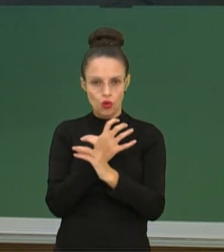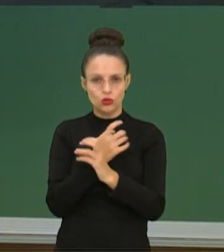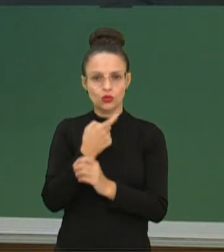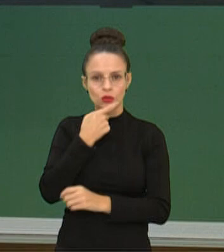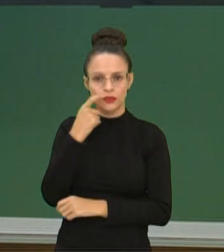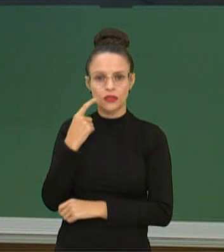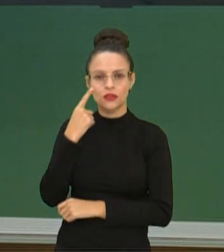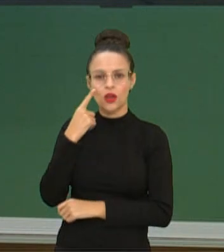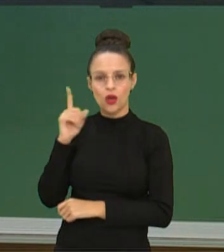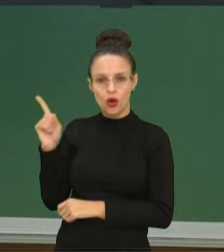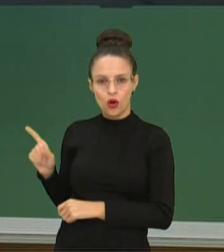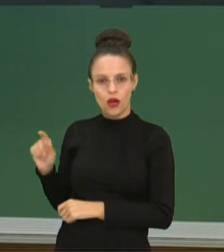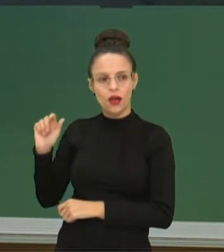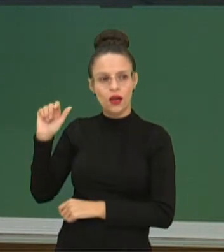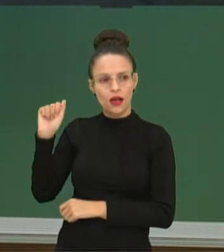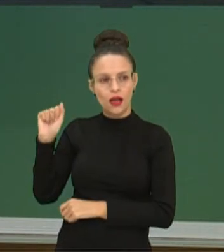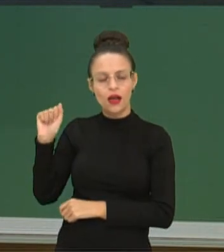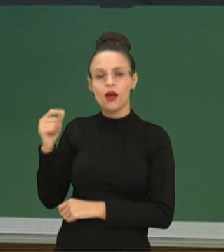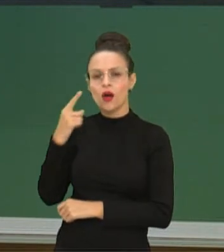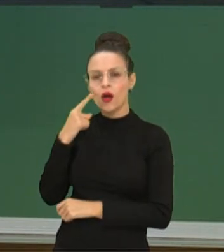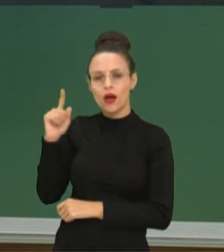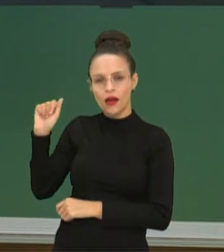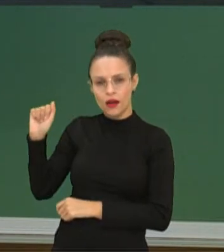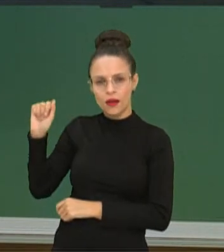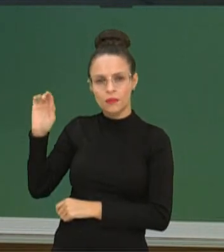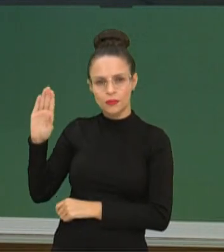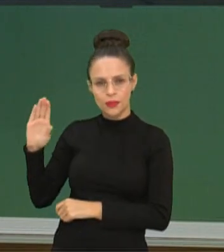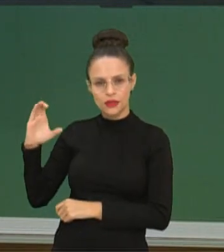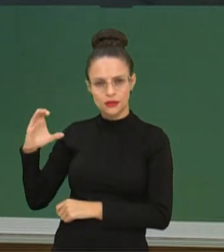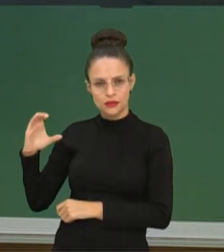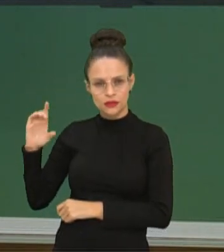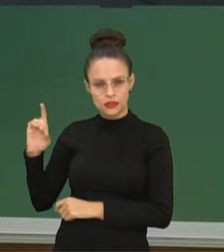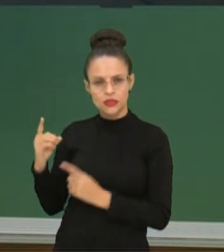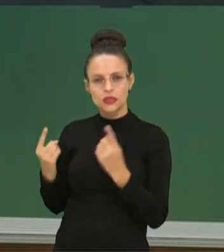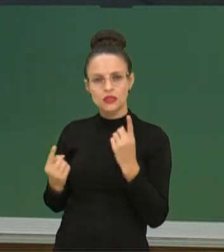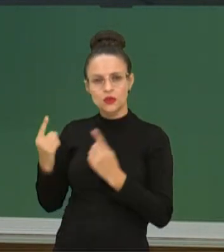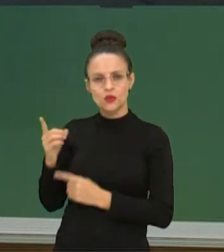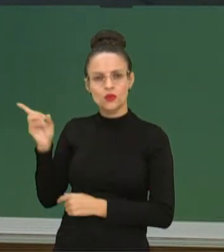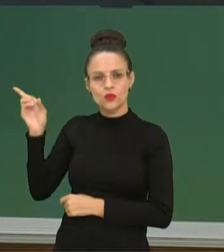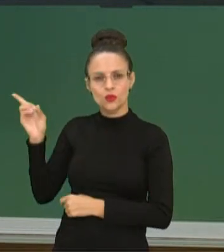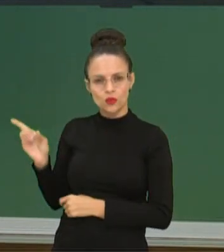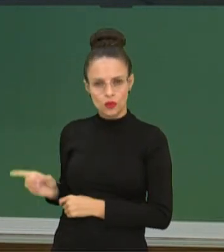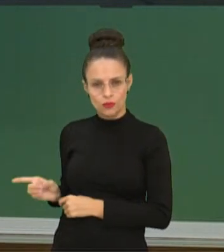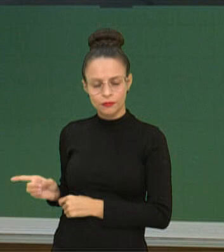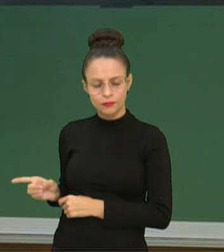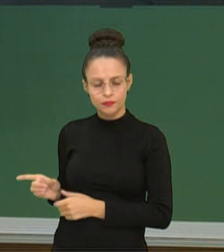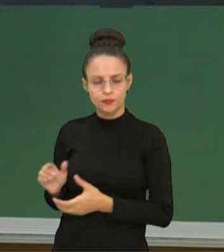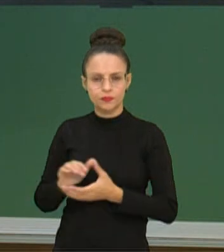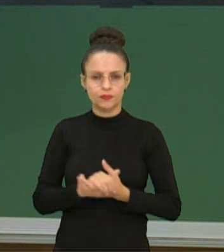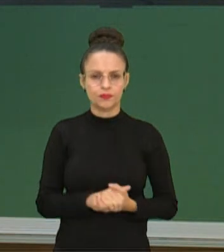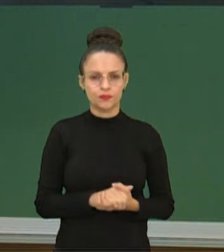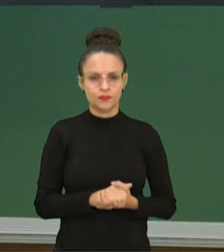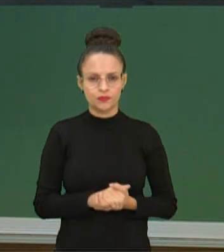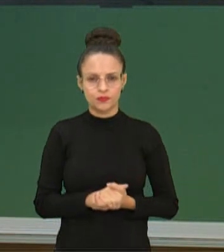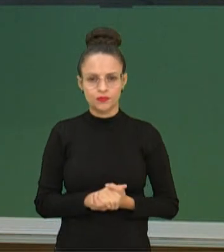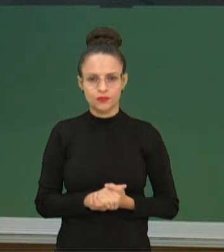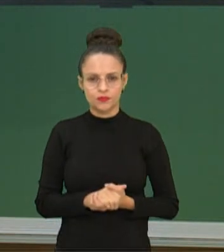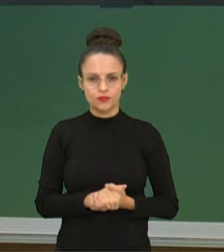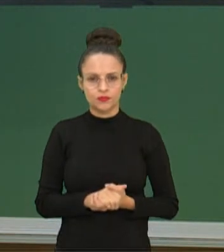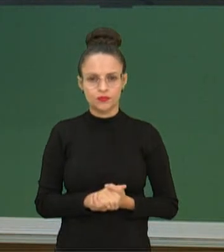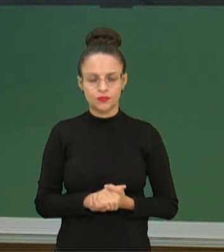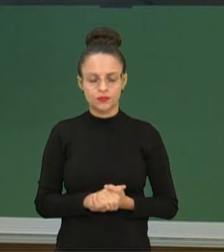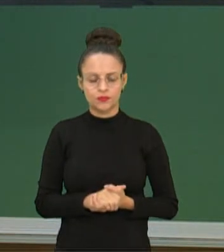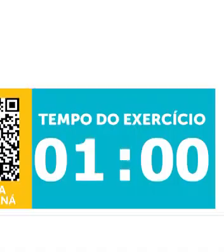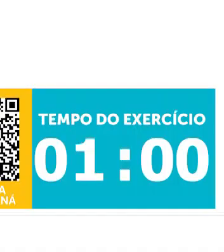iodo? Alternativa B é o ferro? Alternativa C é o potássio? Ou alternativa D é o cálcio?